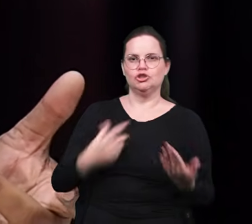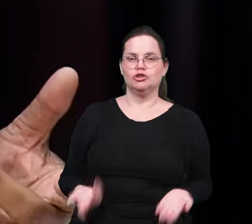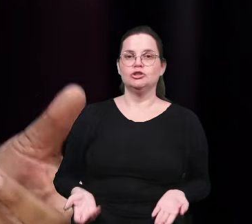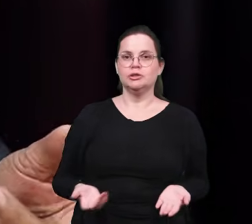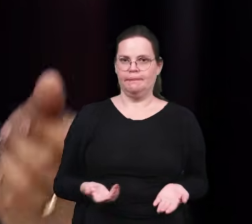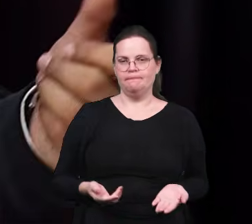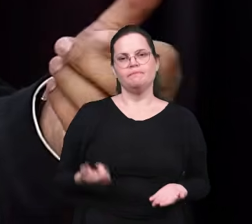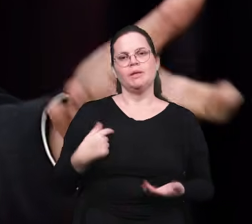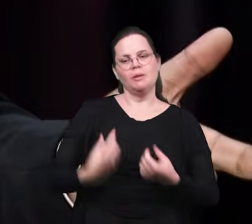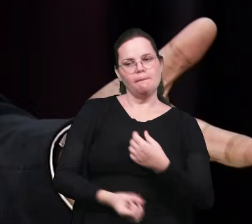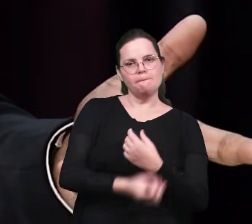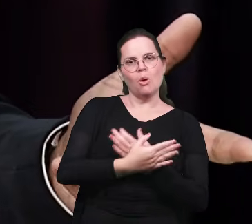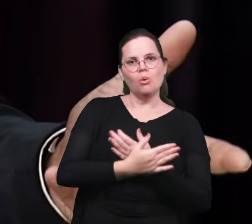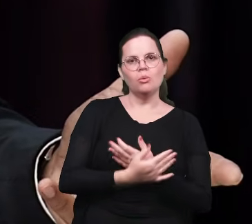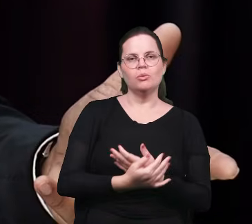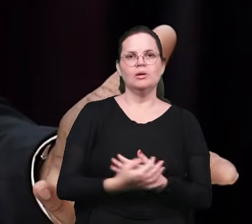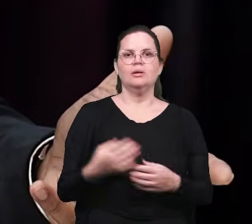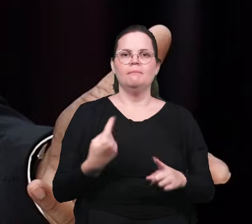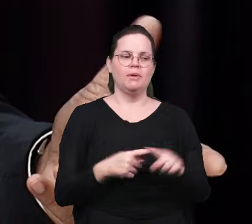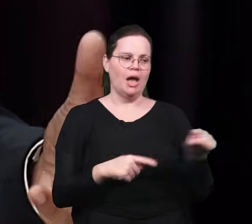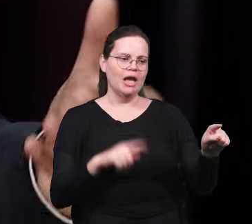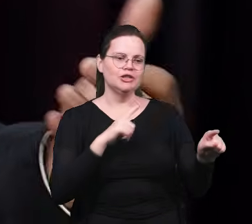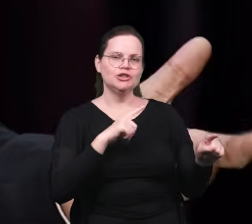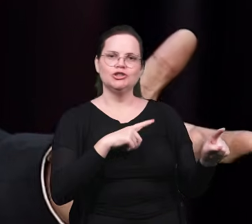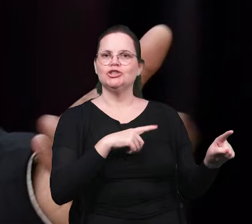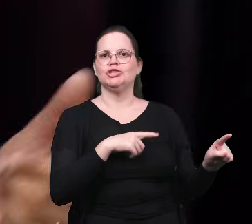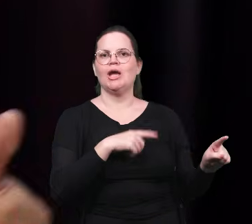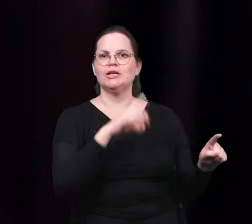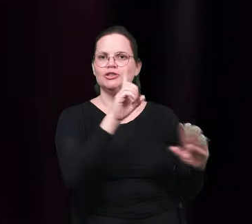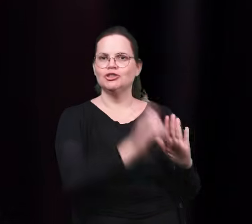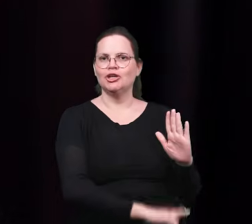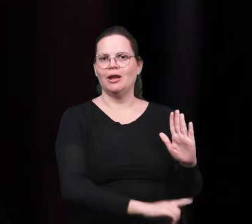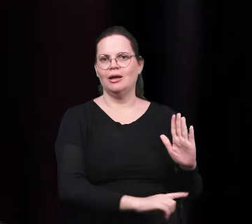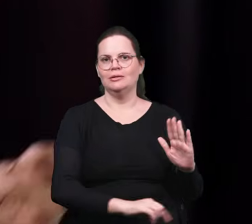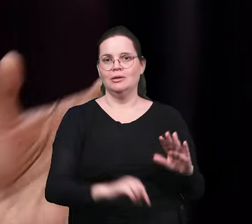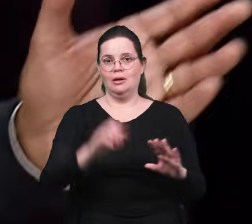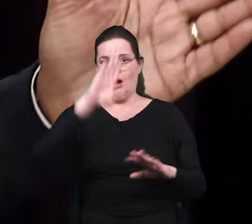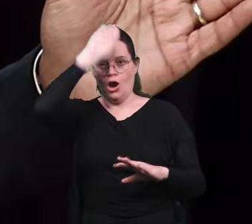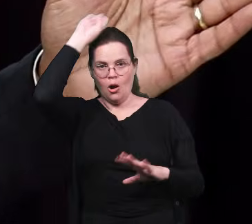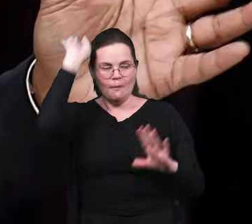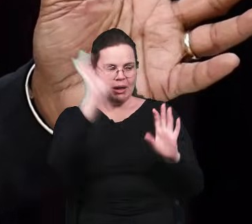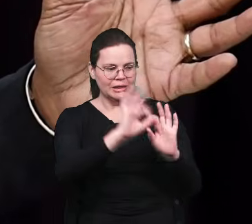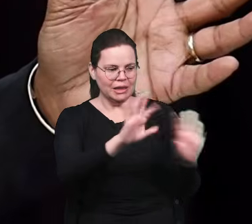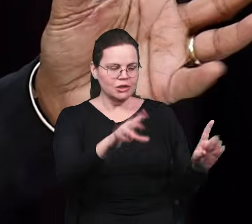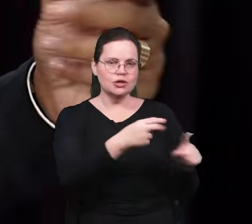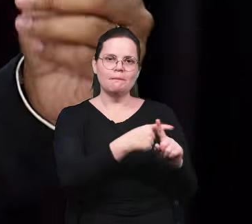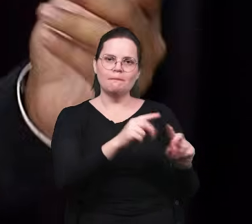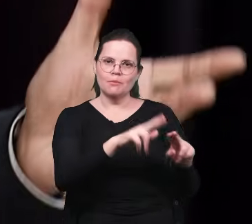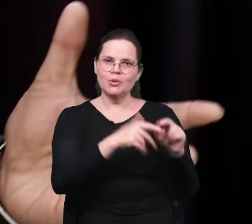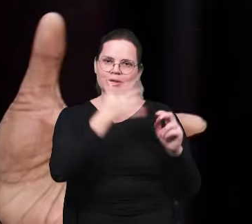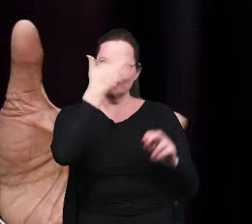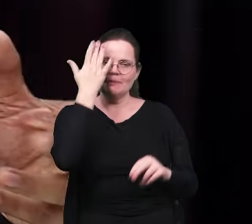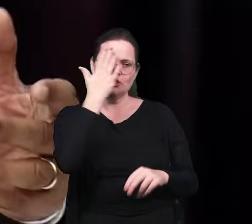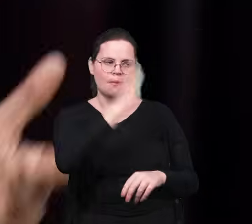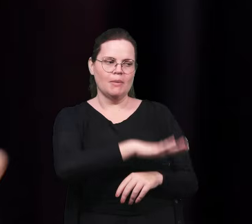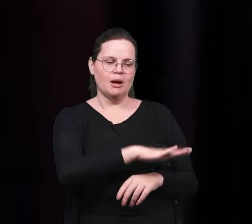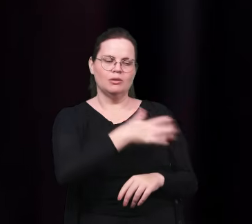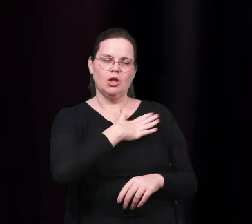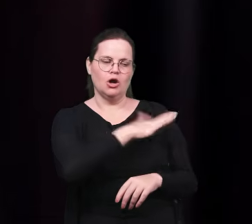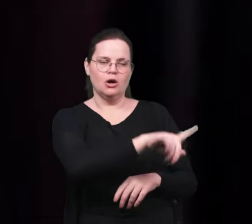de Roma para explorar as pessoas. Por isso ele era mal visto, né? Esse era o sistema que gerava